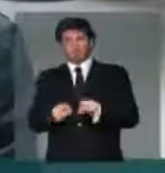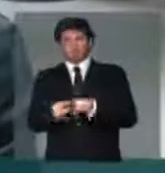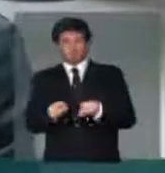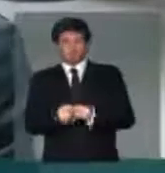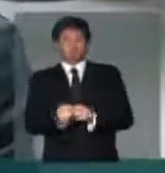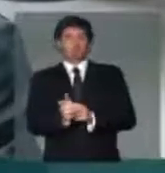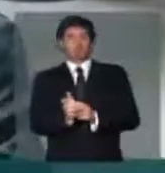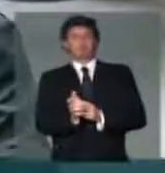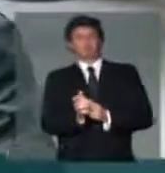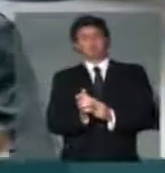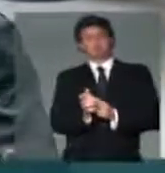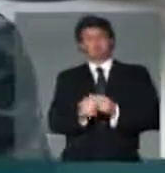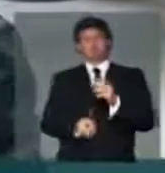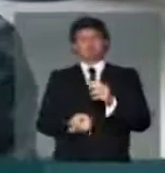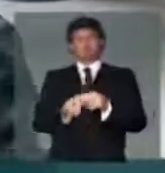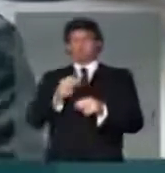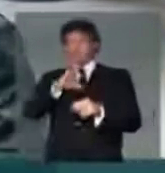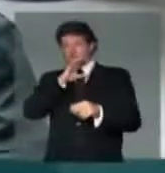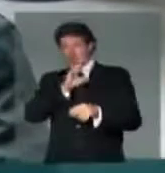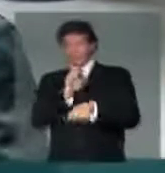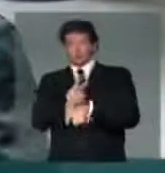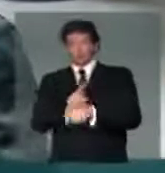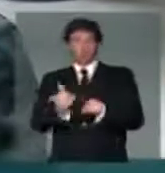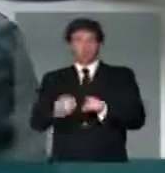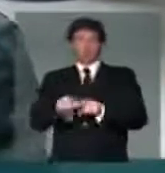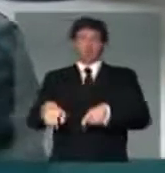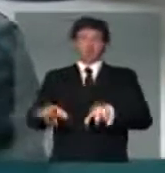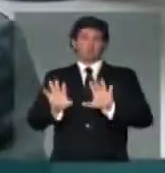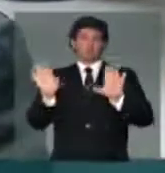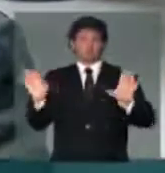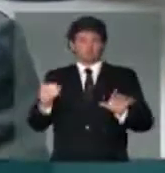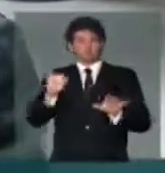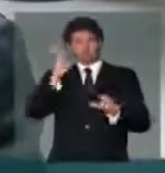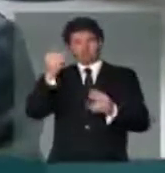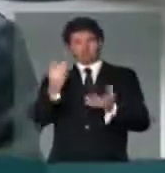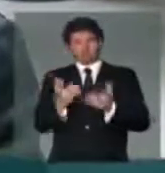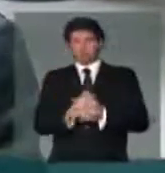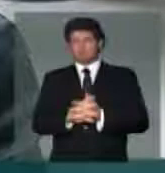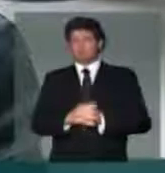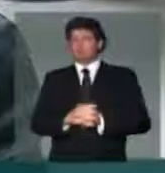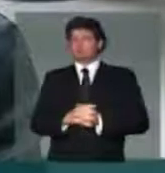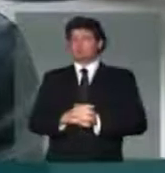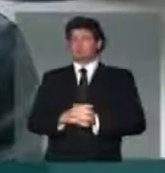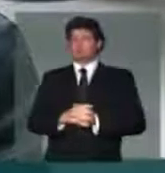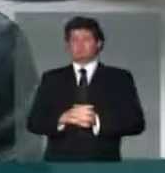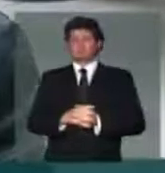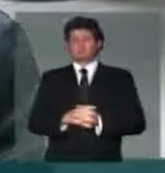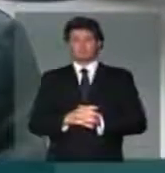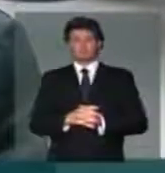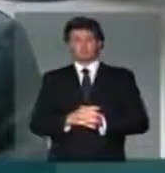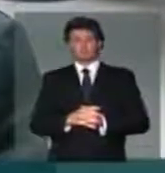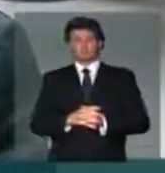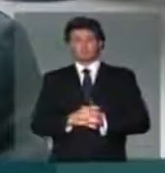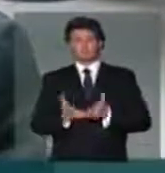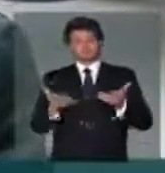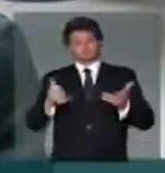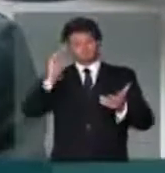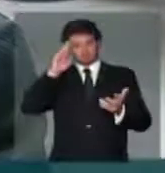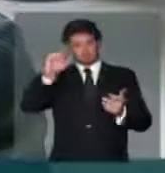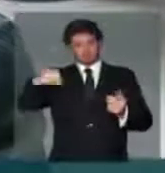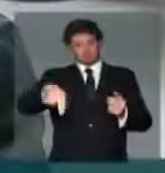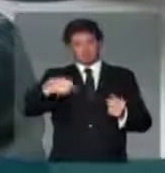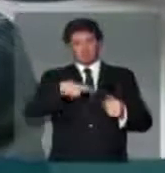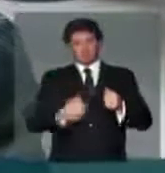também para a criação dos animais e para a agricultura, que é fundamental a questão da irrigação. Então, Vossa Excelência tem